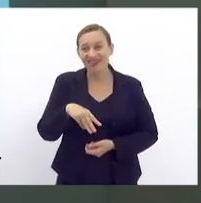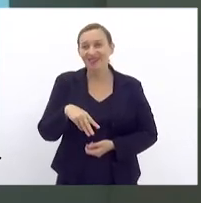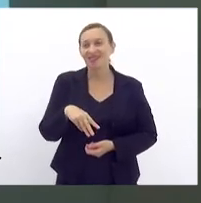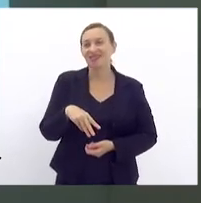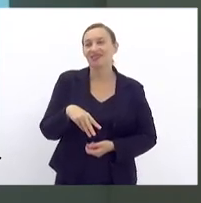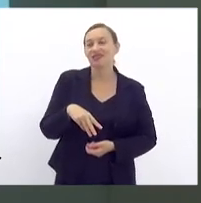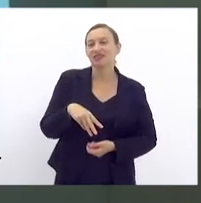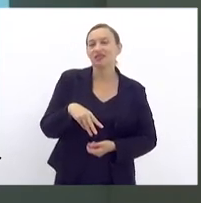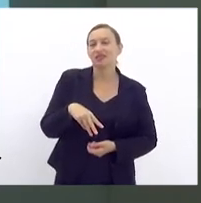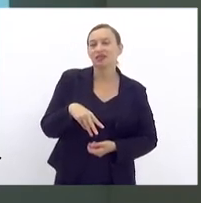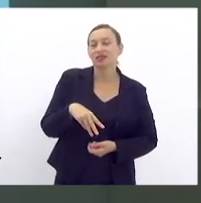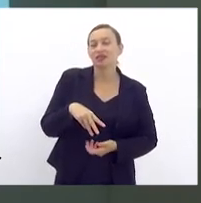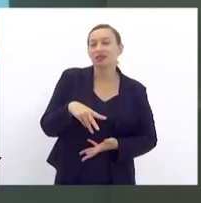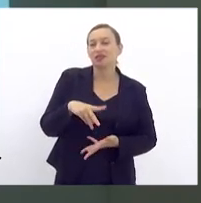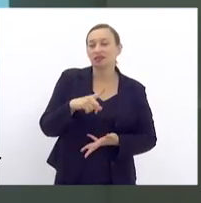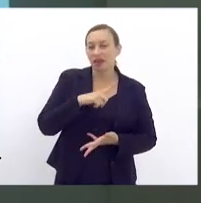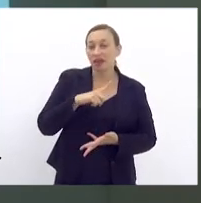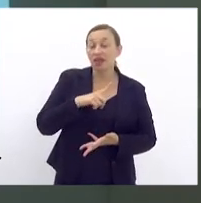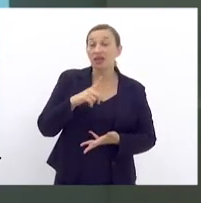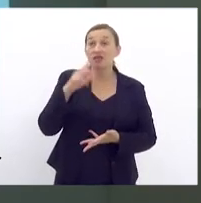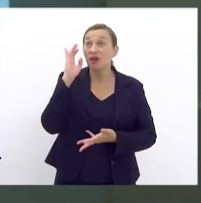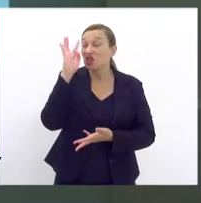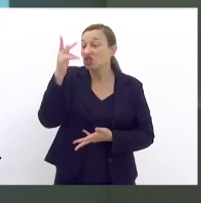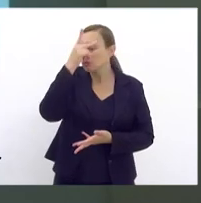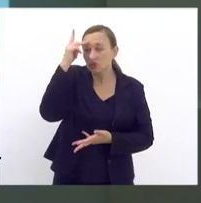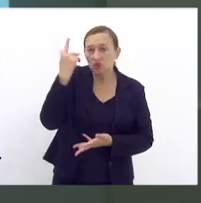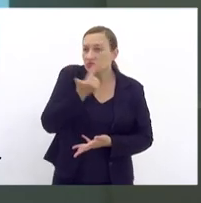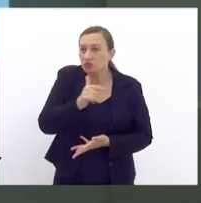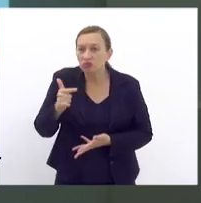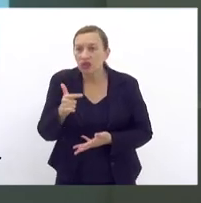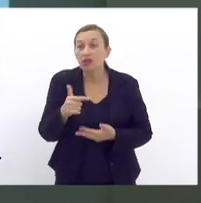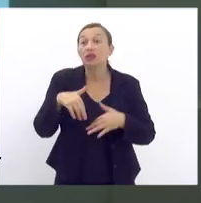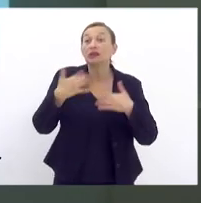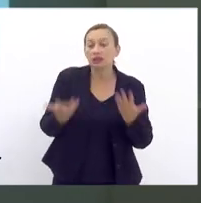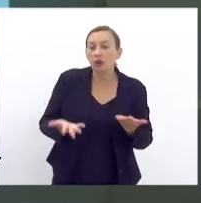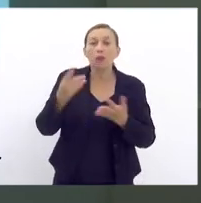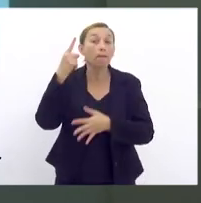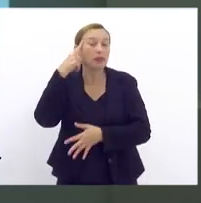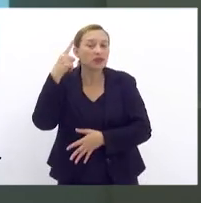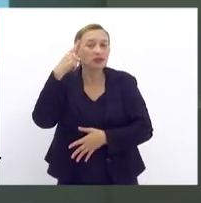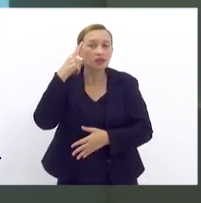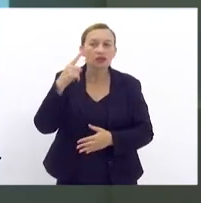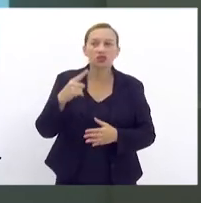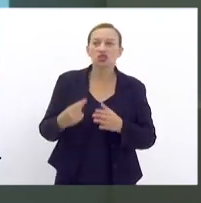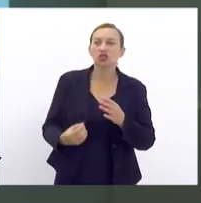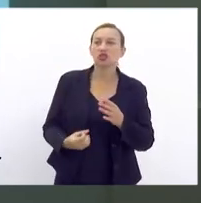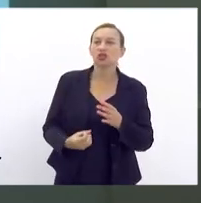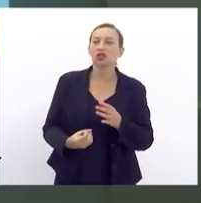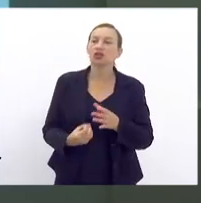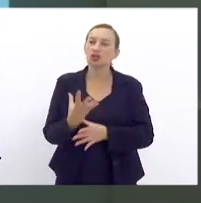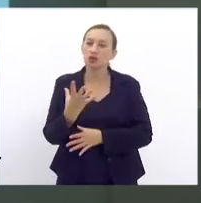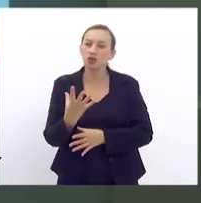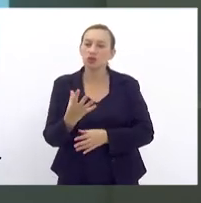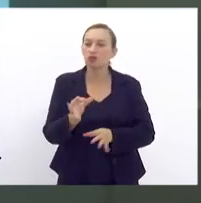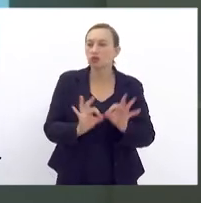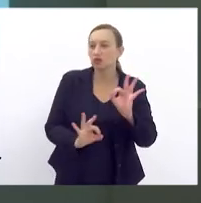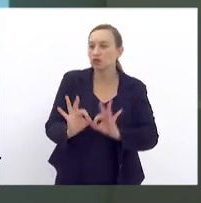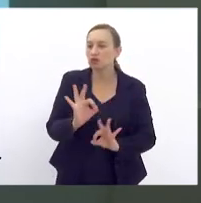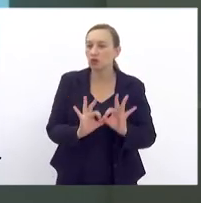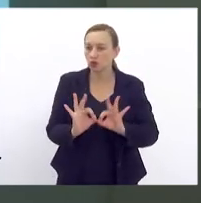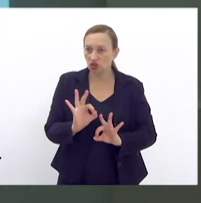esclarecimento e condição imagina para as pessoas que não têm então pensando nisso a gente desenvolveu esse programa esse projeto